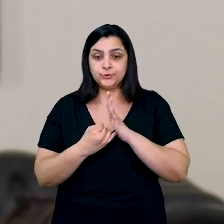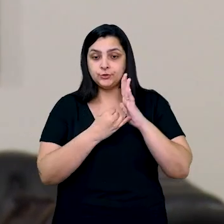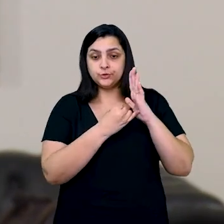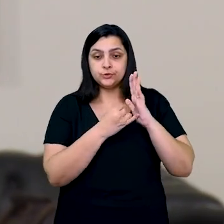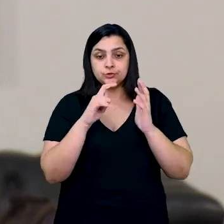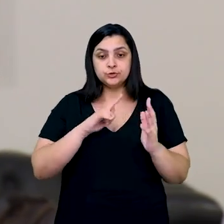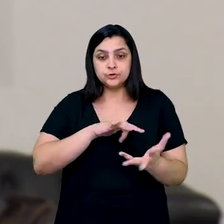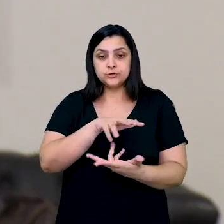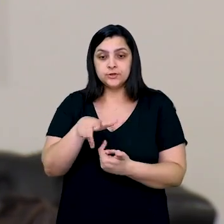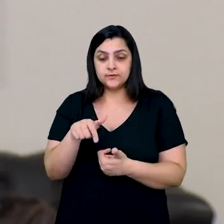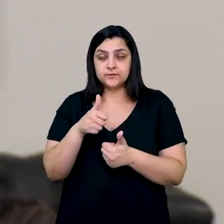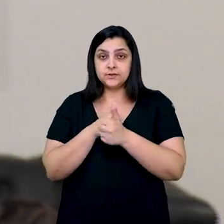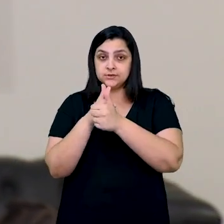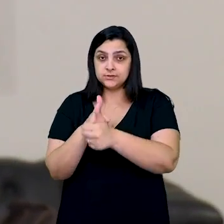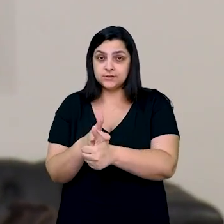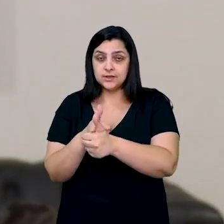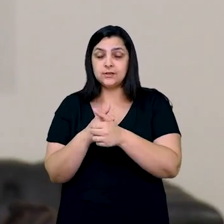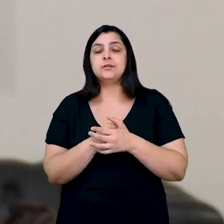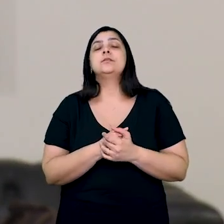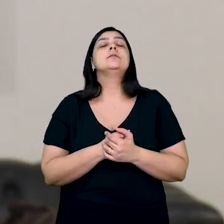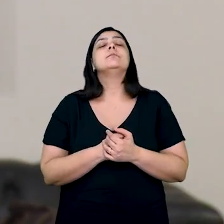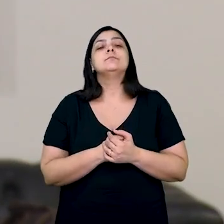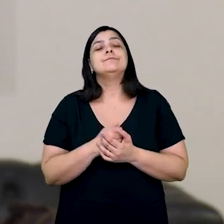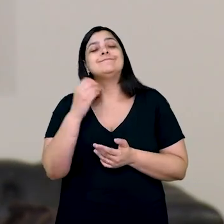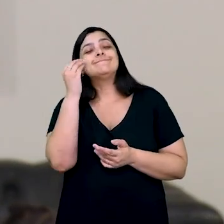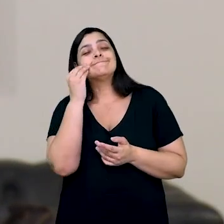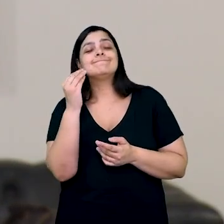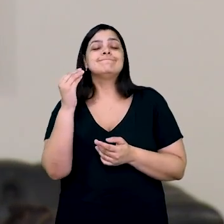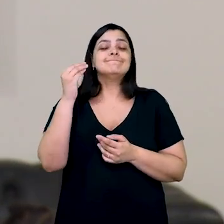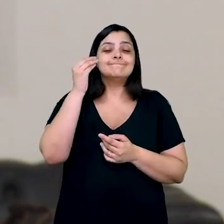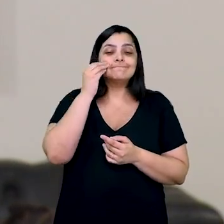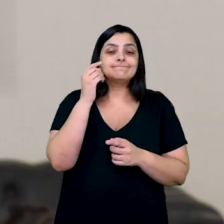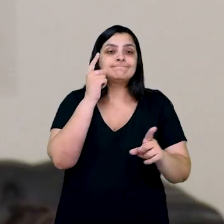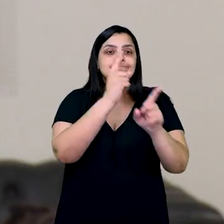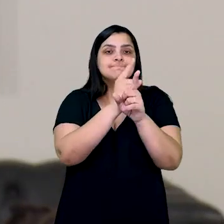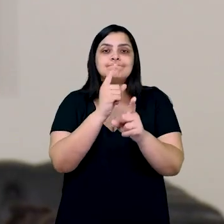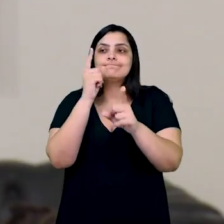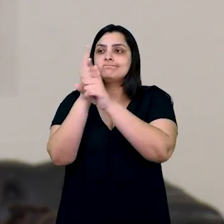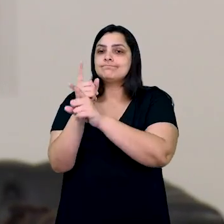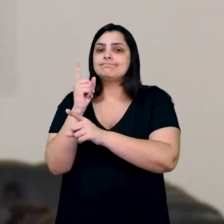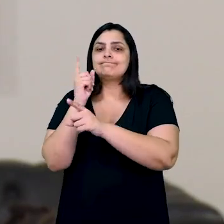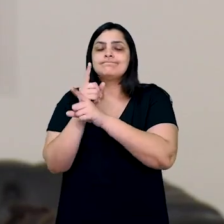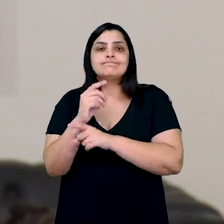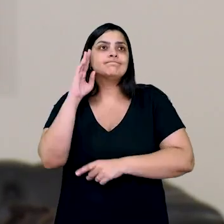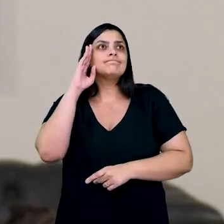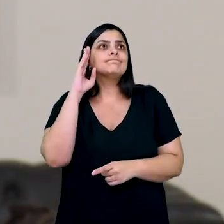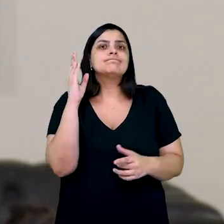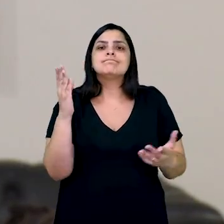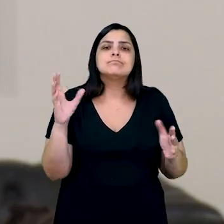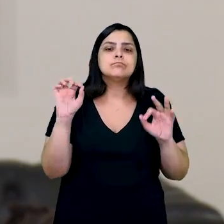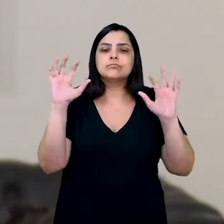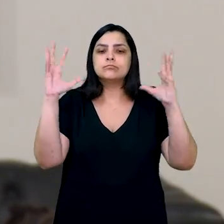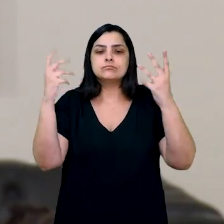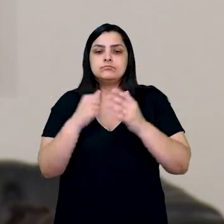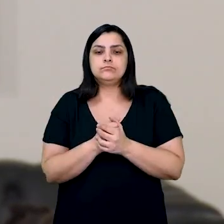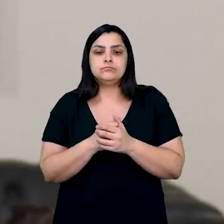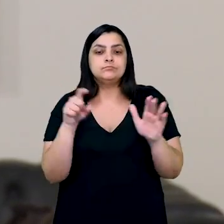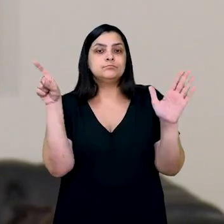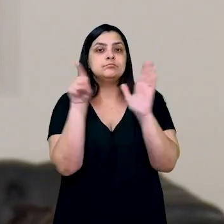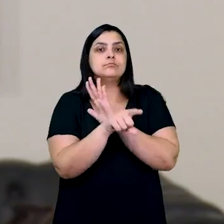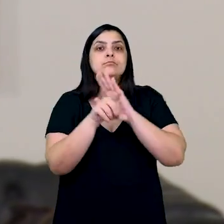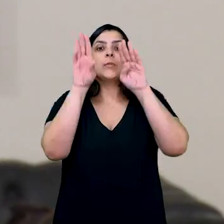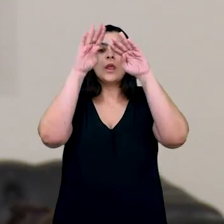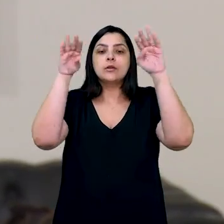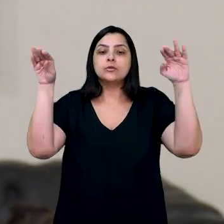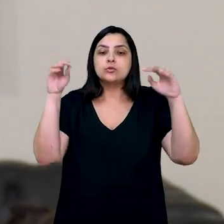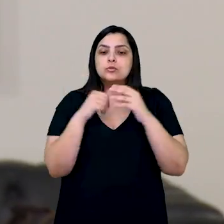nosso Instituto Brasileiro de Geografia e Estatística seguem para tentar detectar qual é a prevalência de trabalho infantil envolve